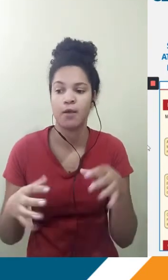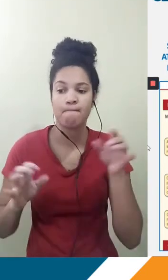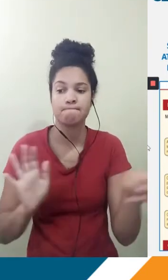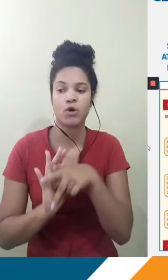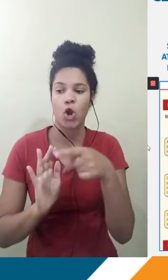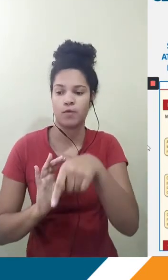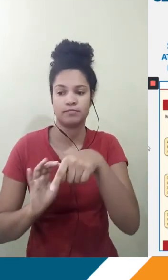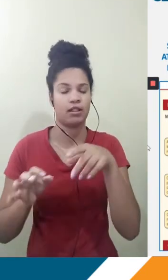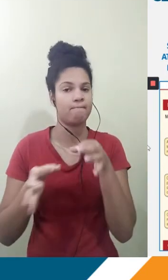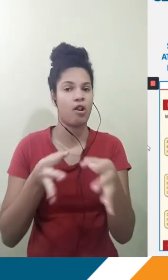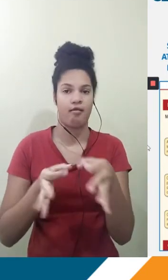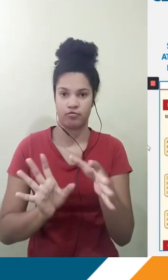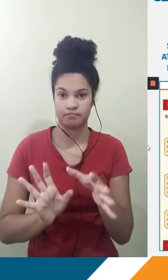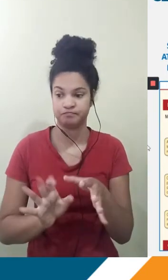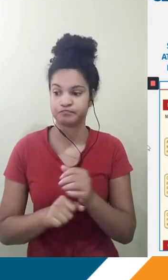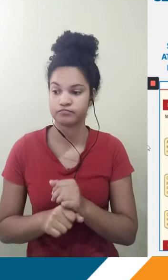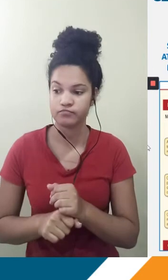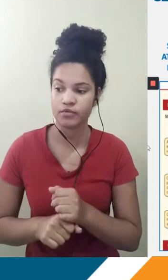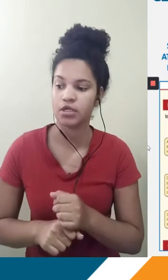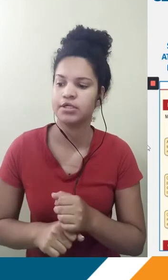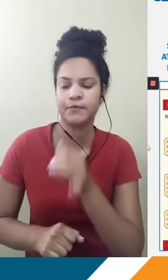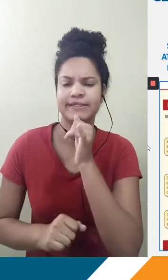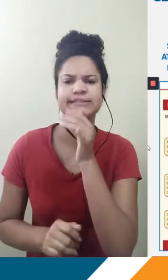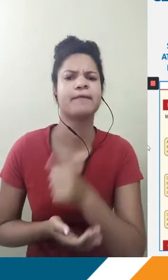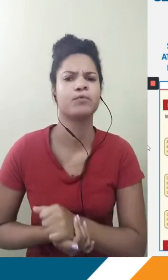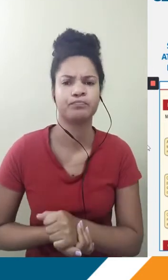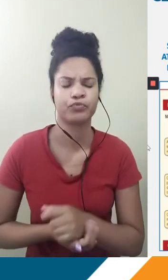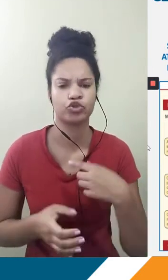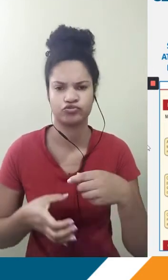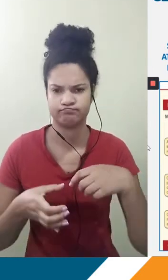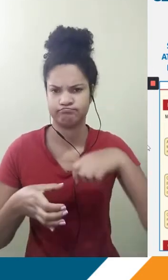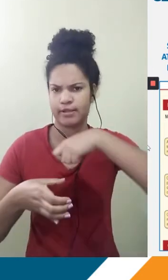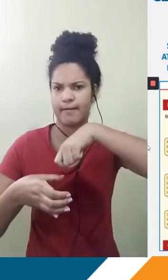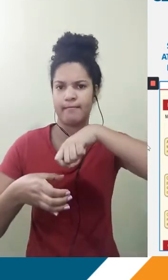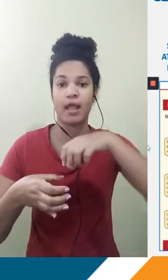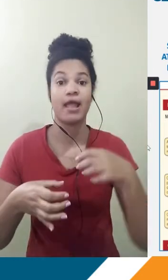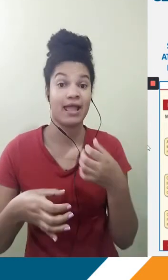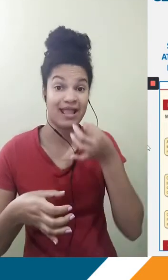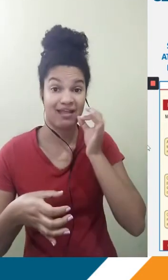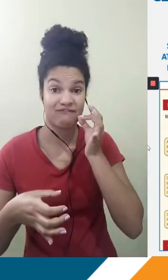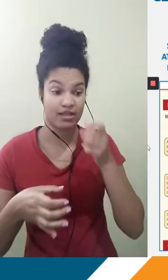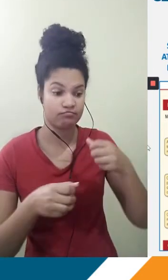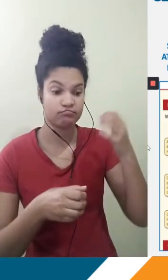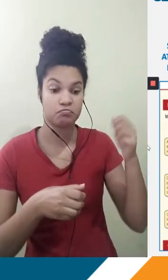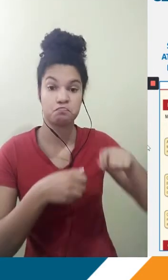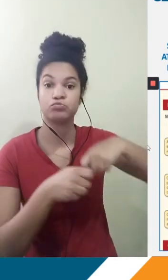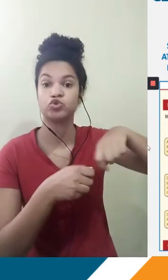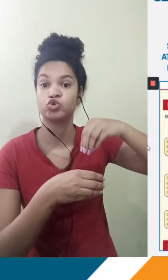gente coloca café com leite, café no leite. Com o passar do tempo, aleatoriamente, as moléculas vão